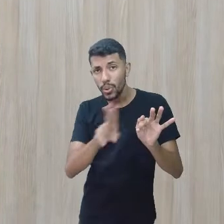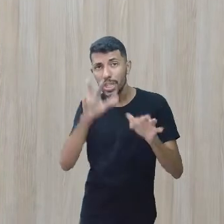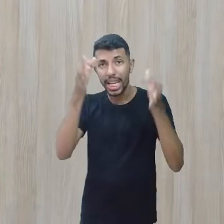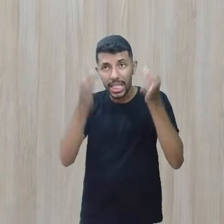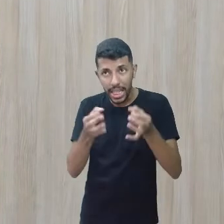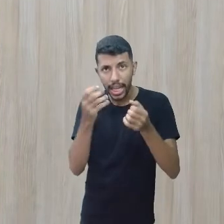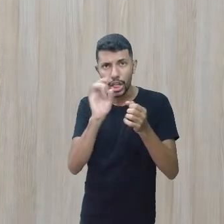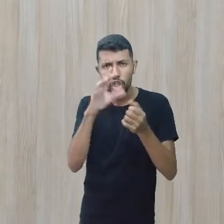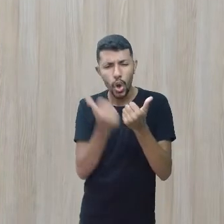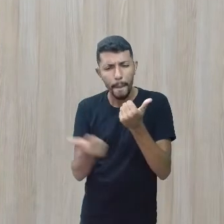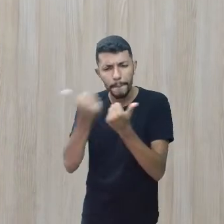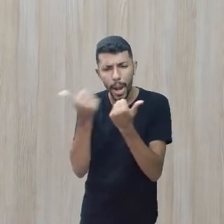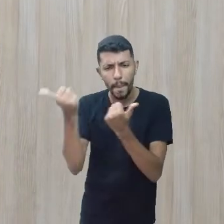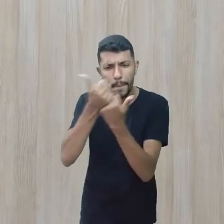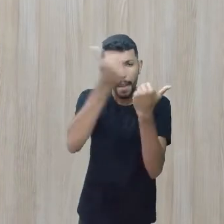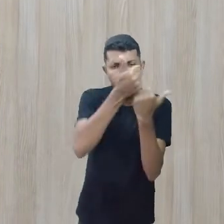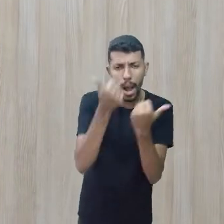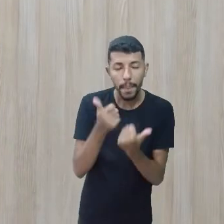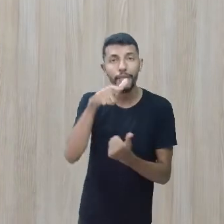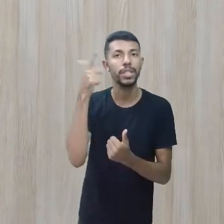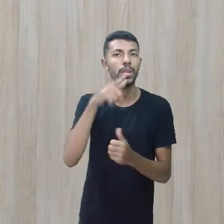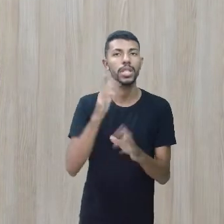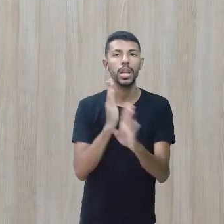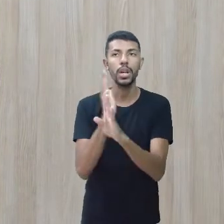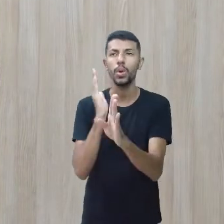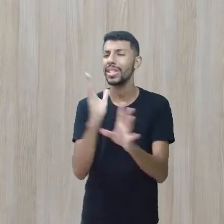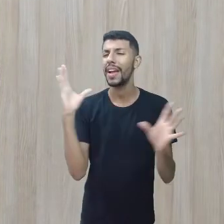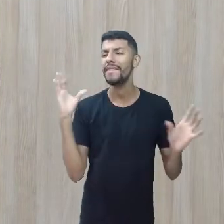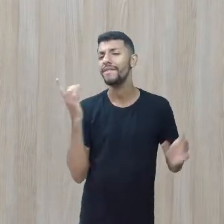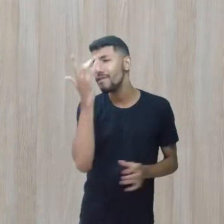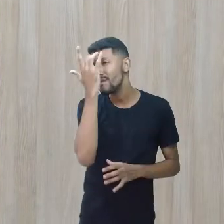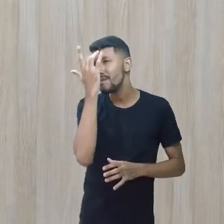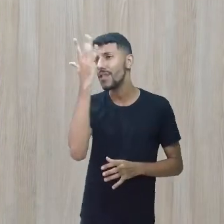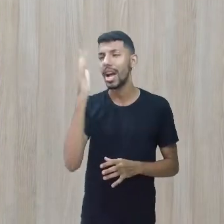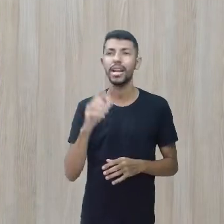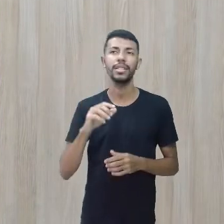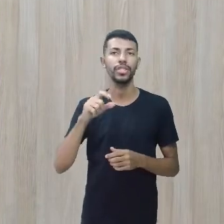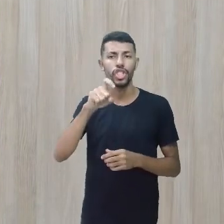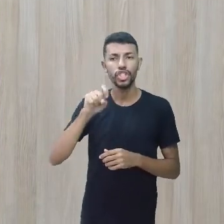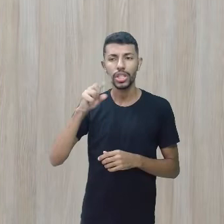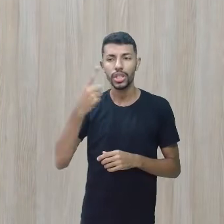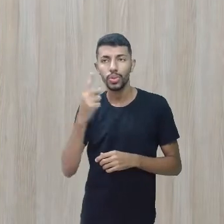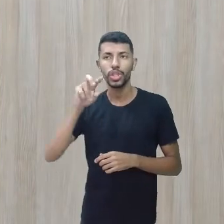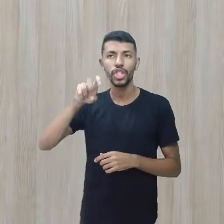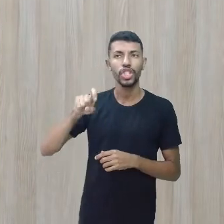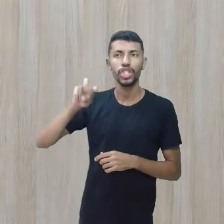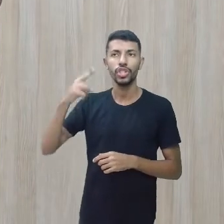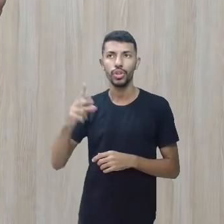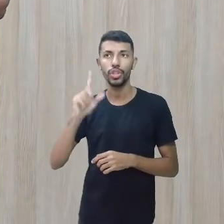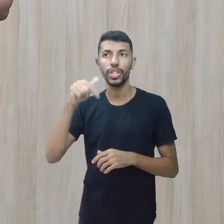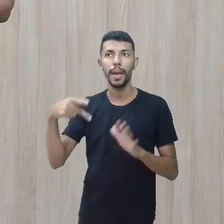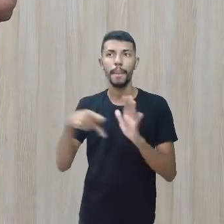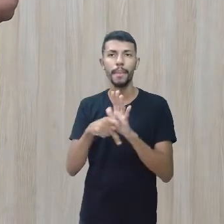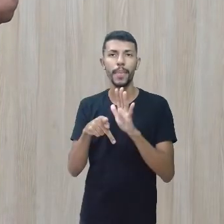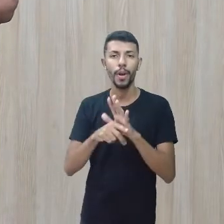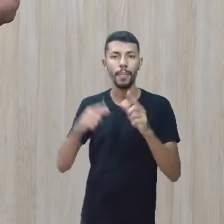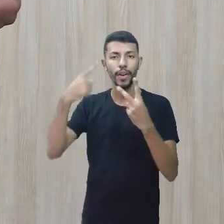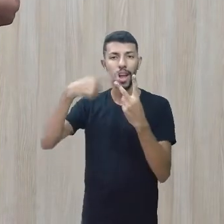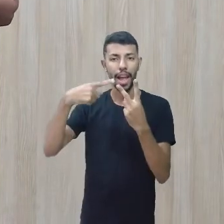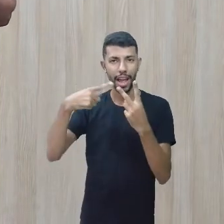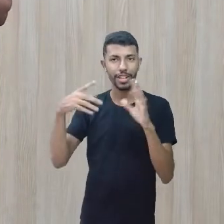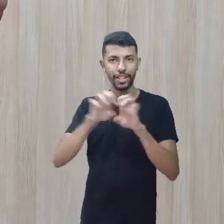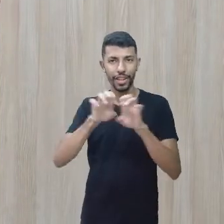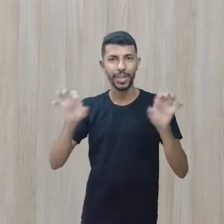substituições, você vai encontrar x' e x duas linhas, que são as raízes da equação, ok? E vamos para